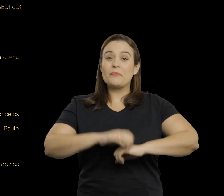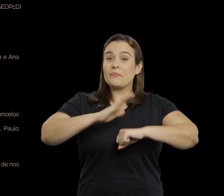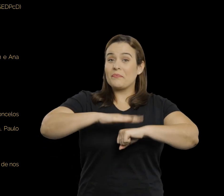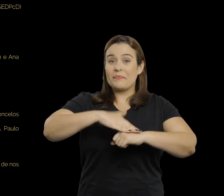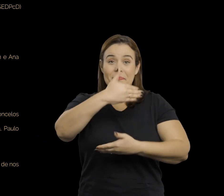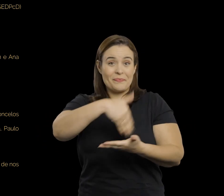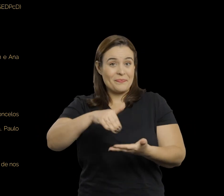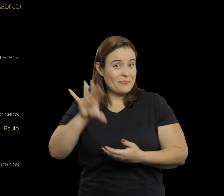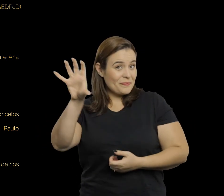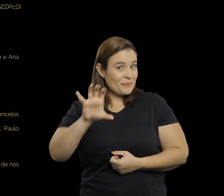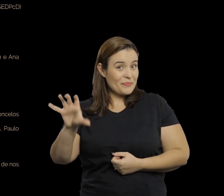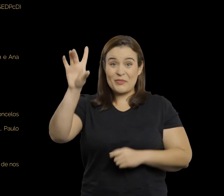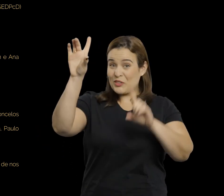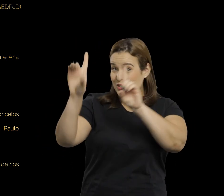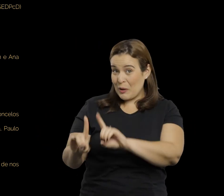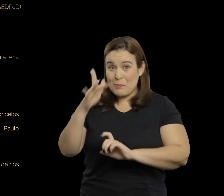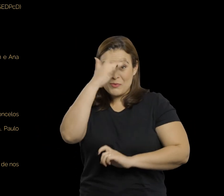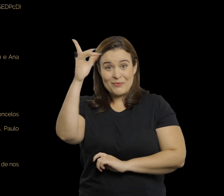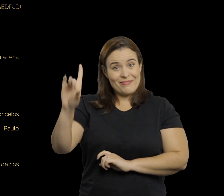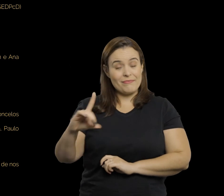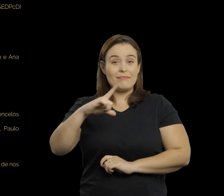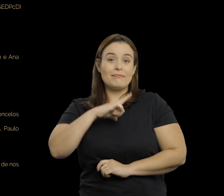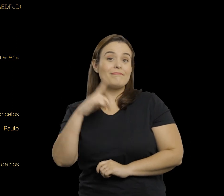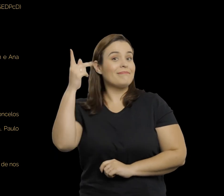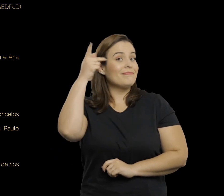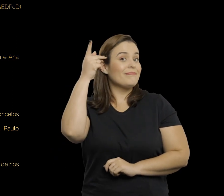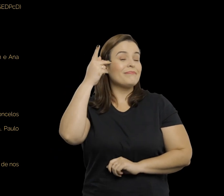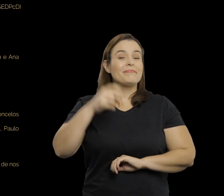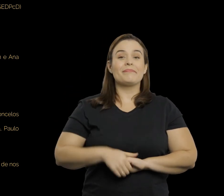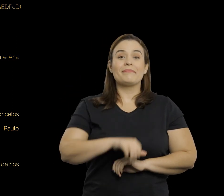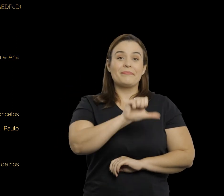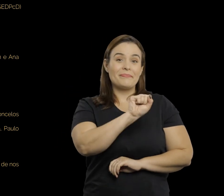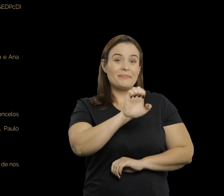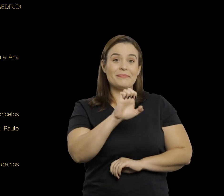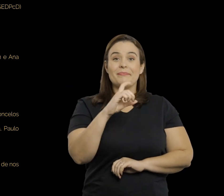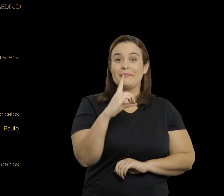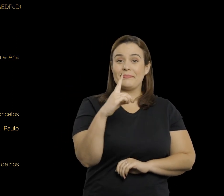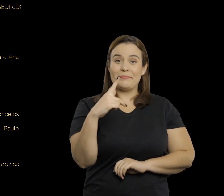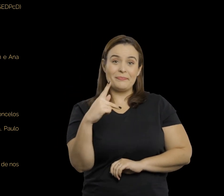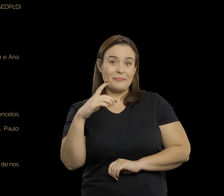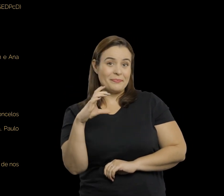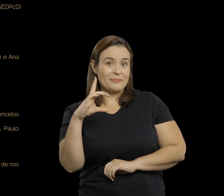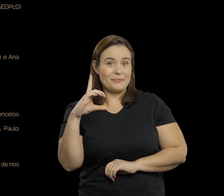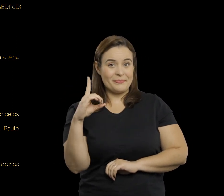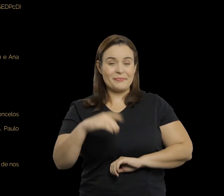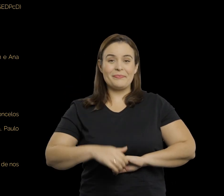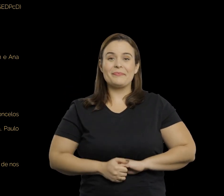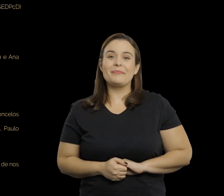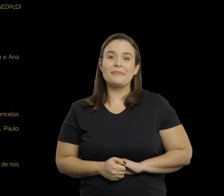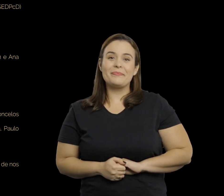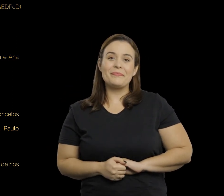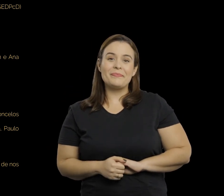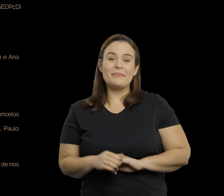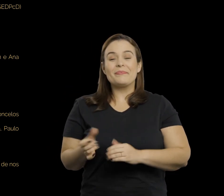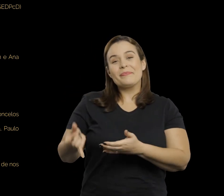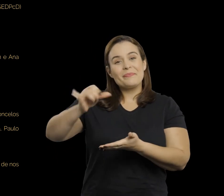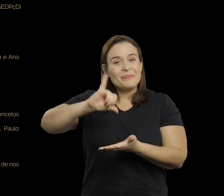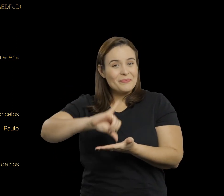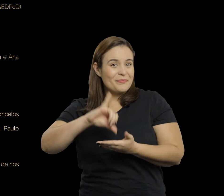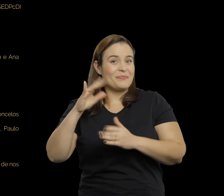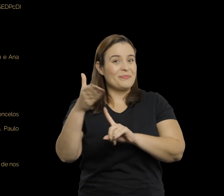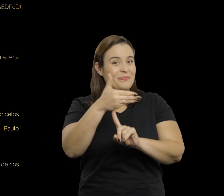dos Direitos das Pessoas com Deficiência de São Paulo, SED-PCD. Centro de Tecnologia e Inovação,